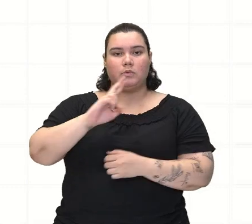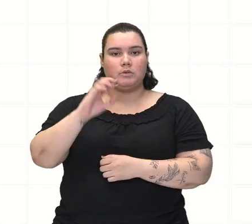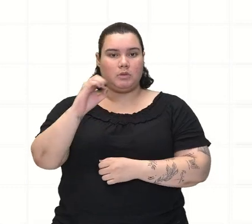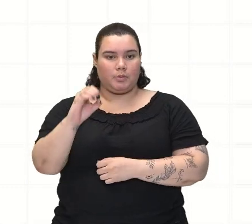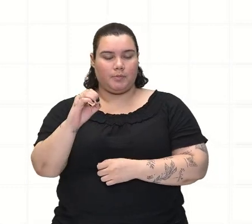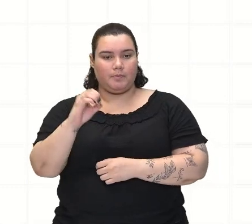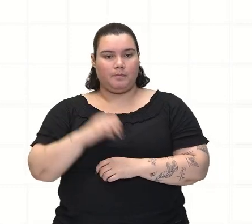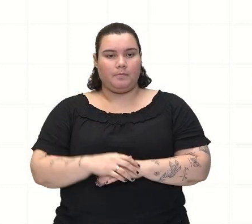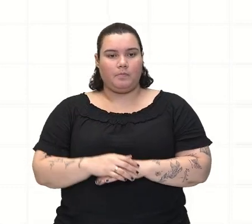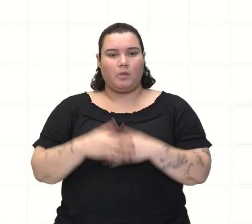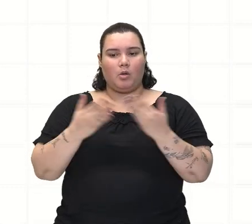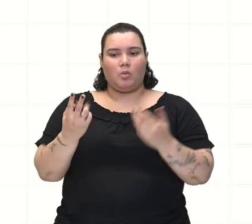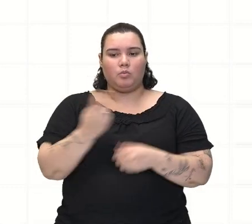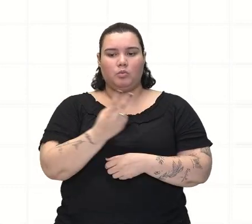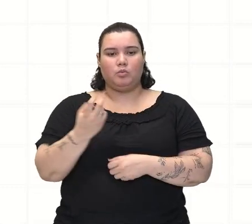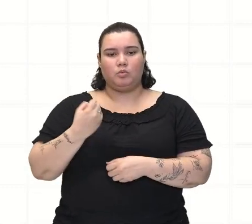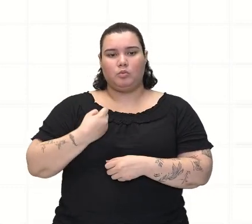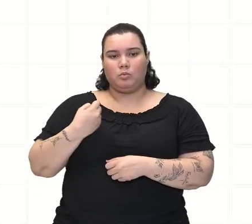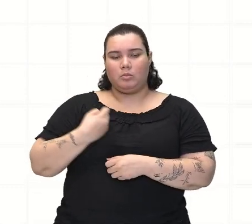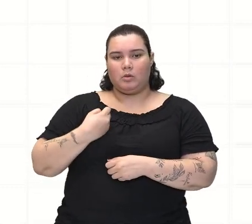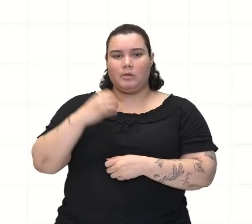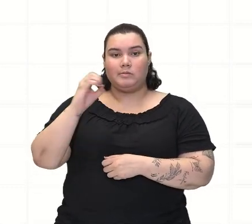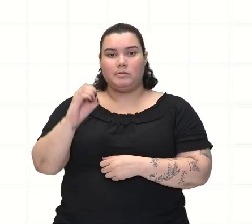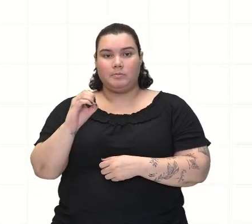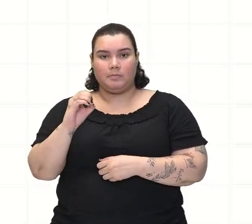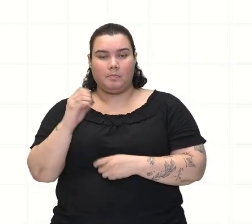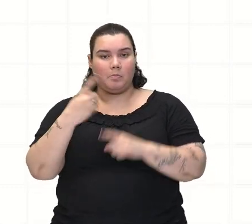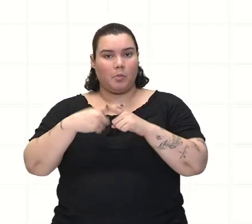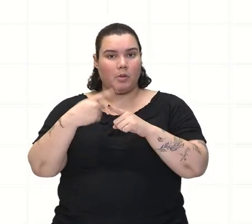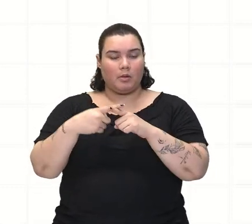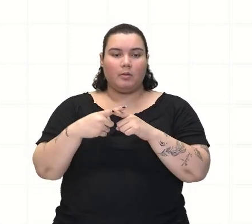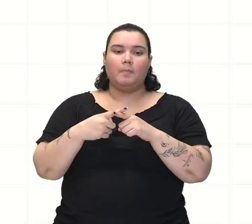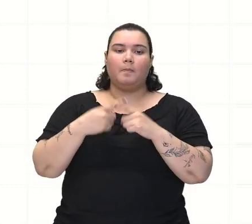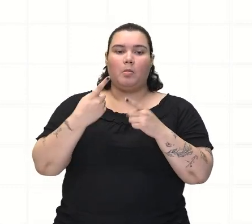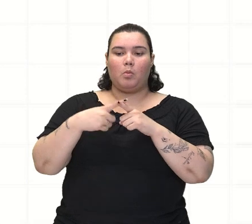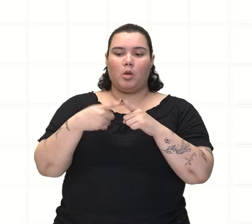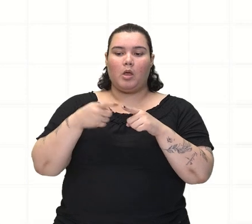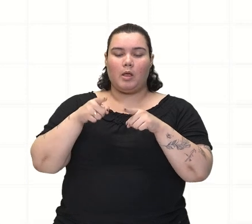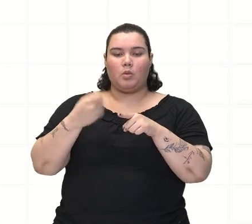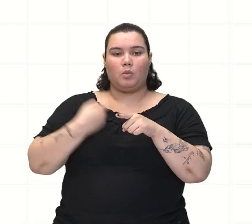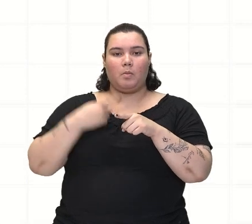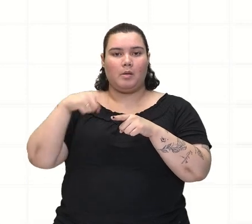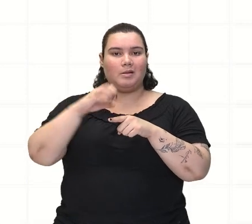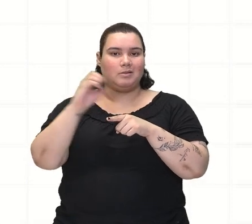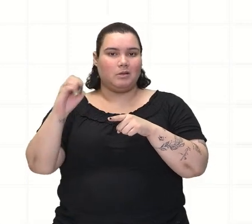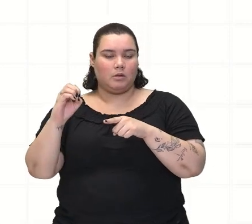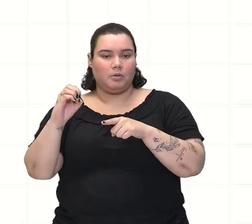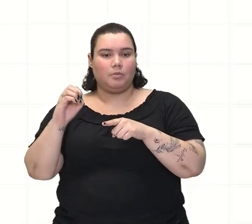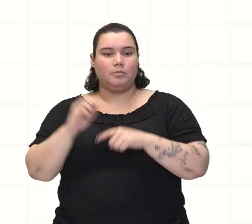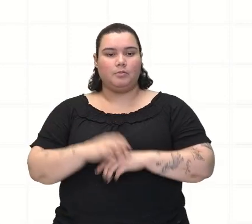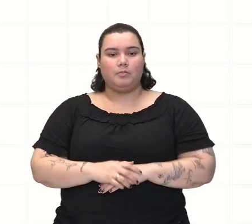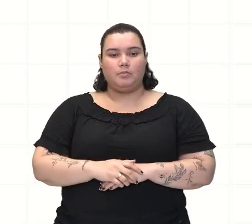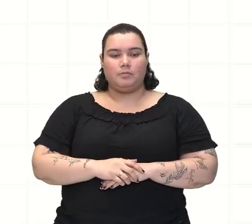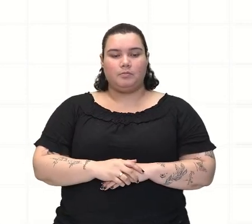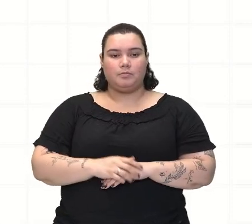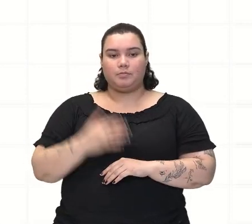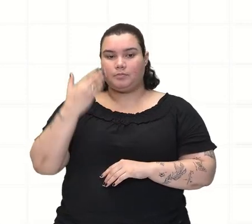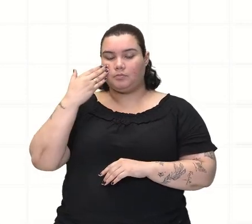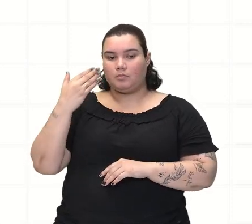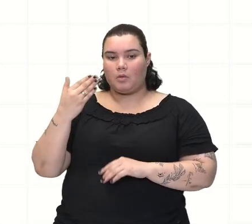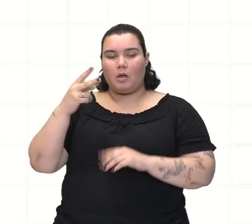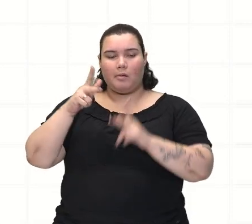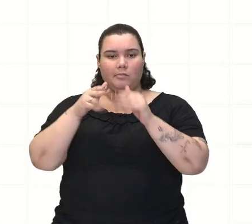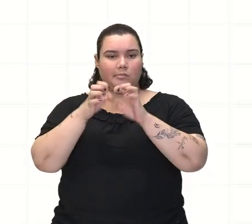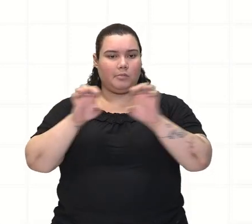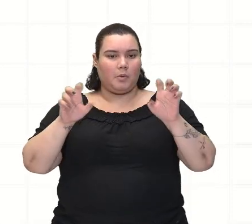que eu multiplico dois números e esse resultado é 0? Quando um deles é igual a 0. Então, posso pegar aqui, ó, como é a mesma